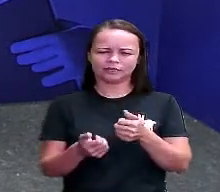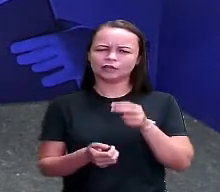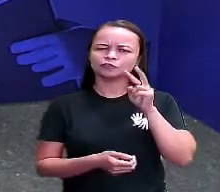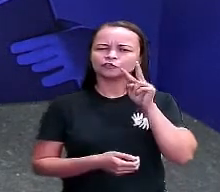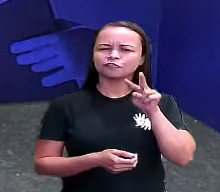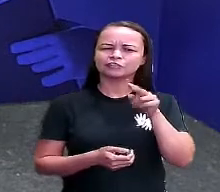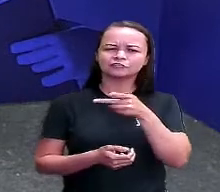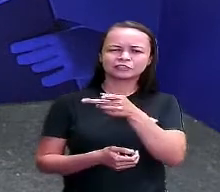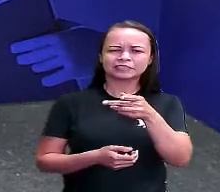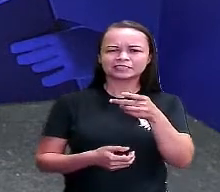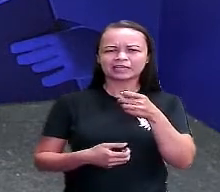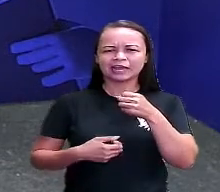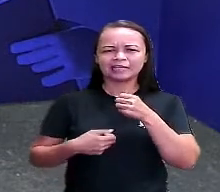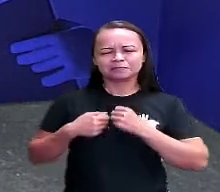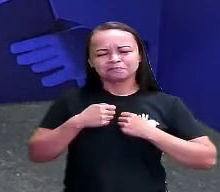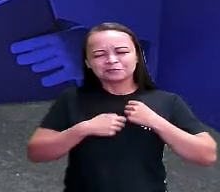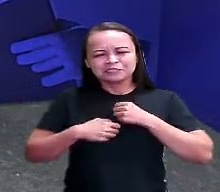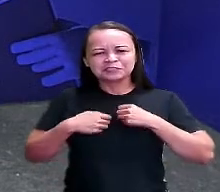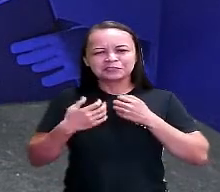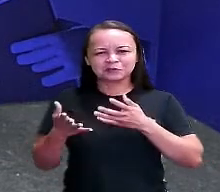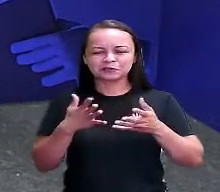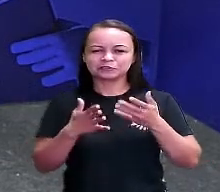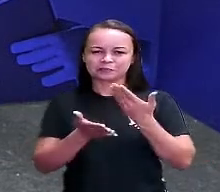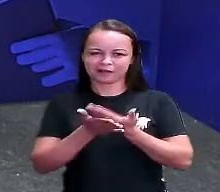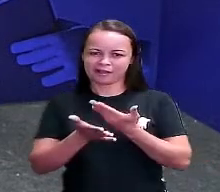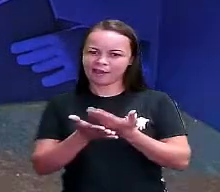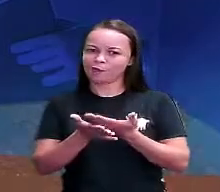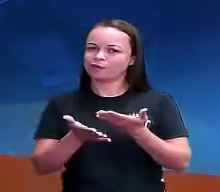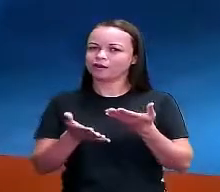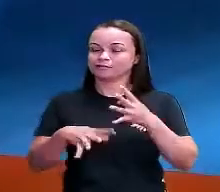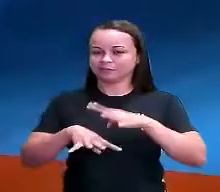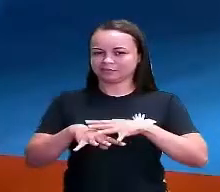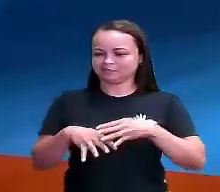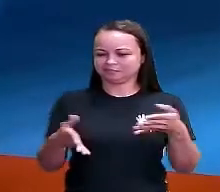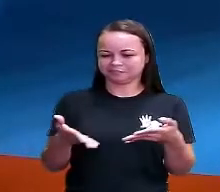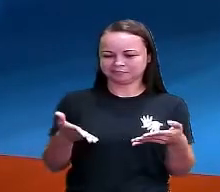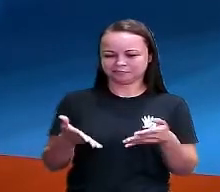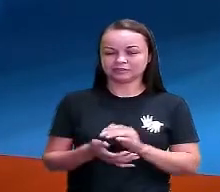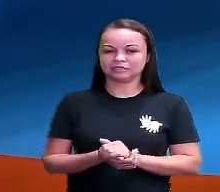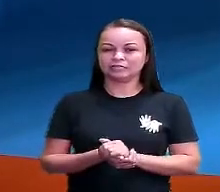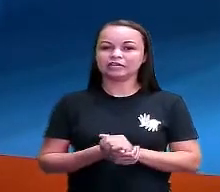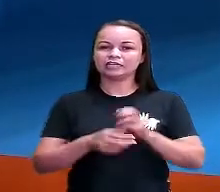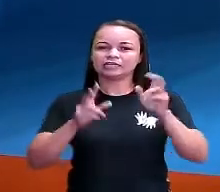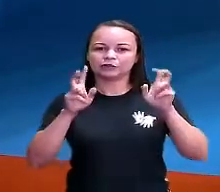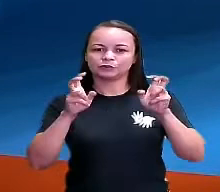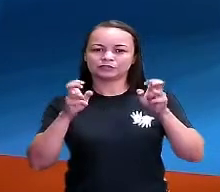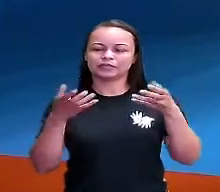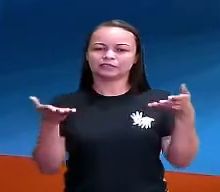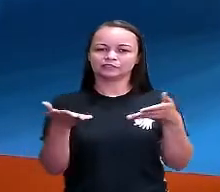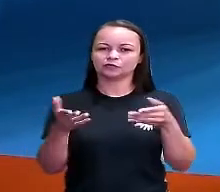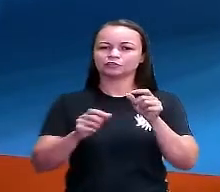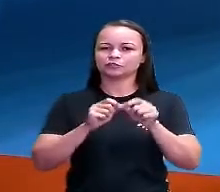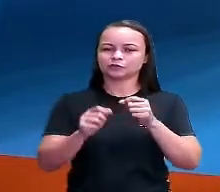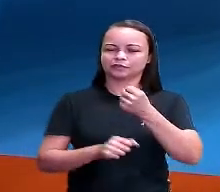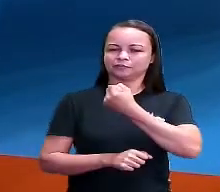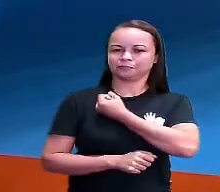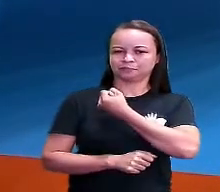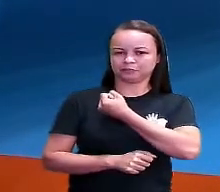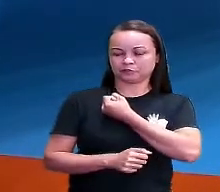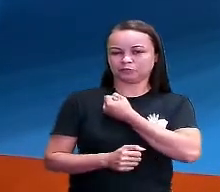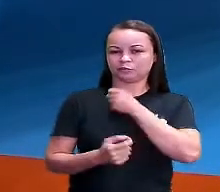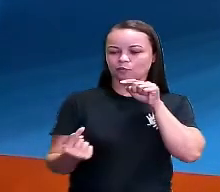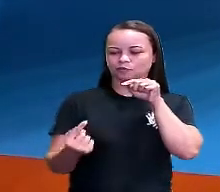aí ansiosos para a nossa aula de matemática de hoje. E a nossa unidade temática de hoje é números. O nosso objeto